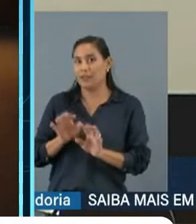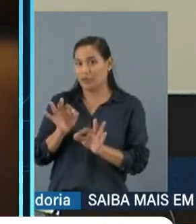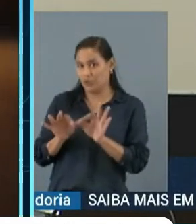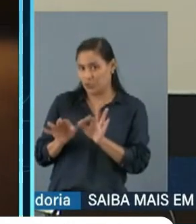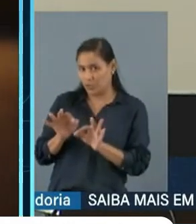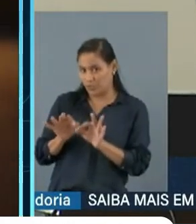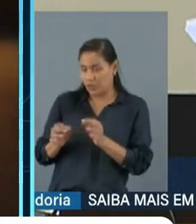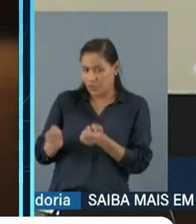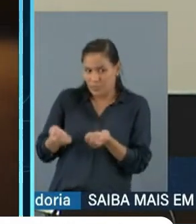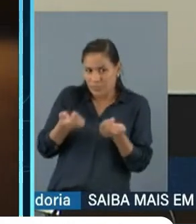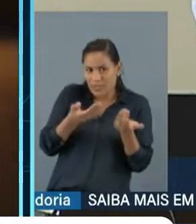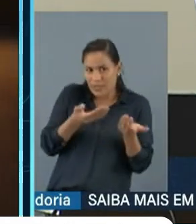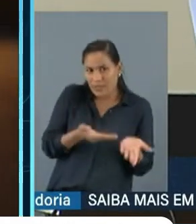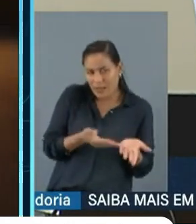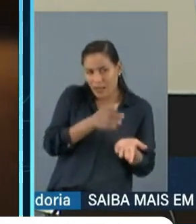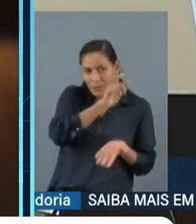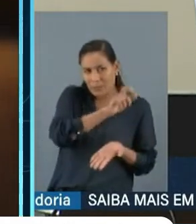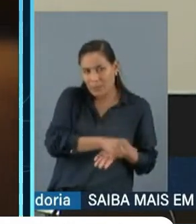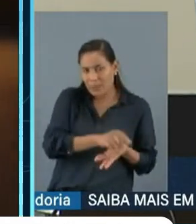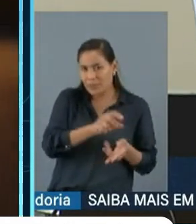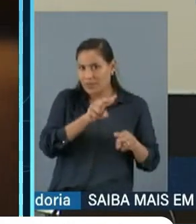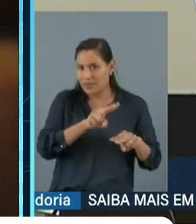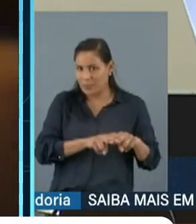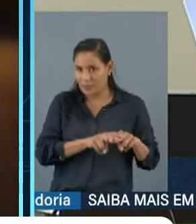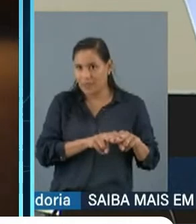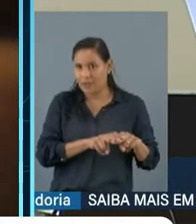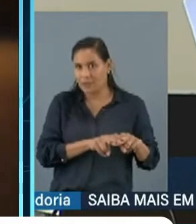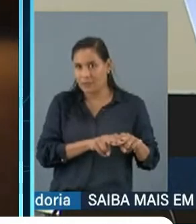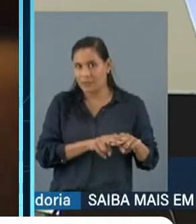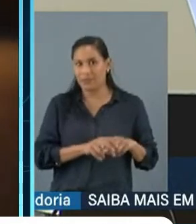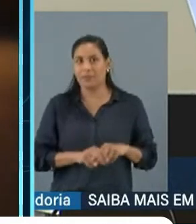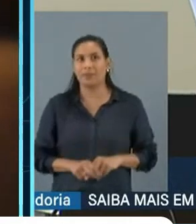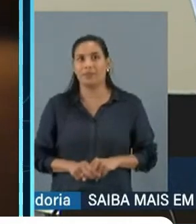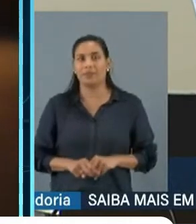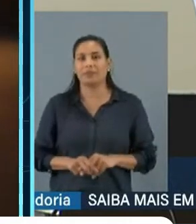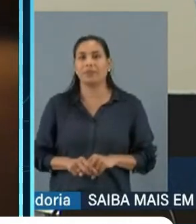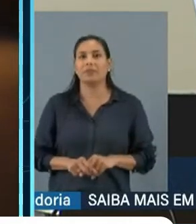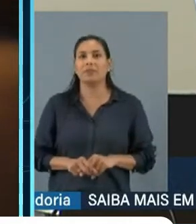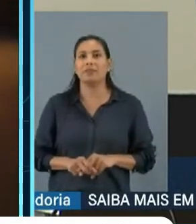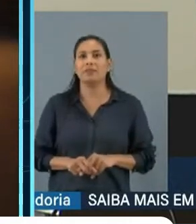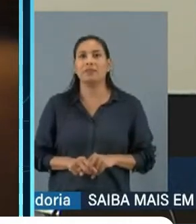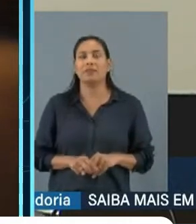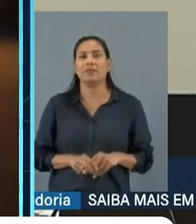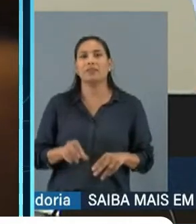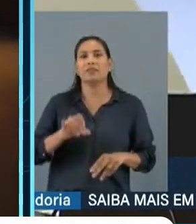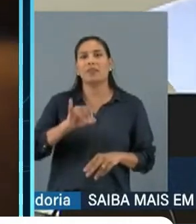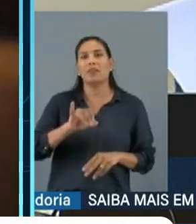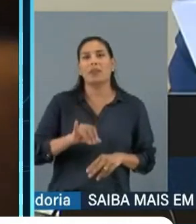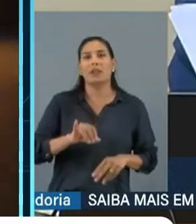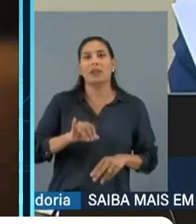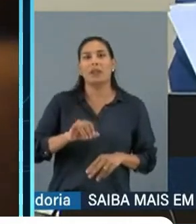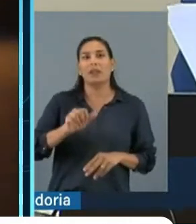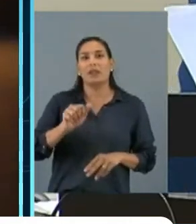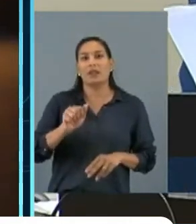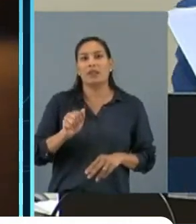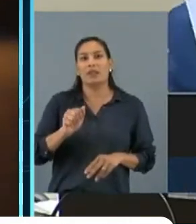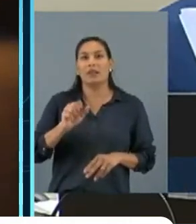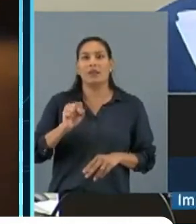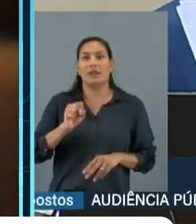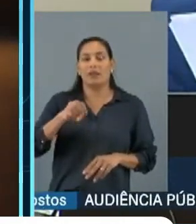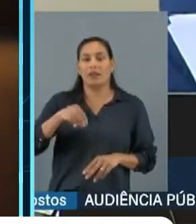a vítima, que se diz a vítima, ele é quem investiga, é o promotor, ele é tudo no processo, está tudo